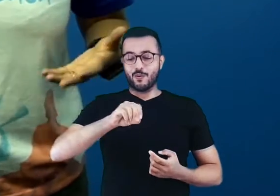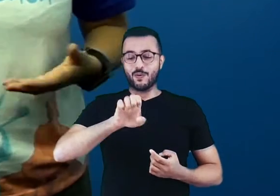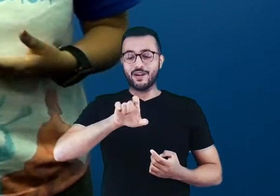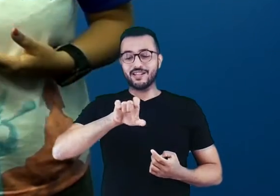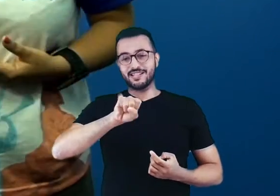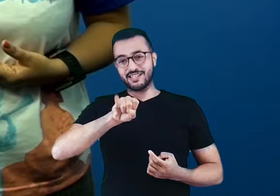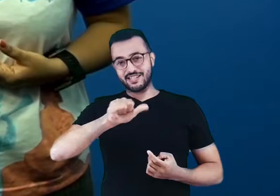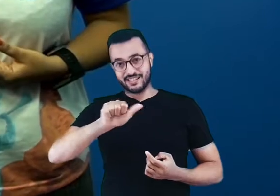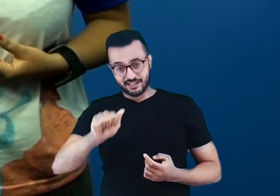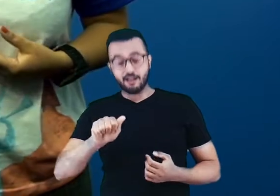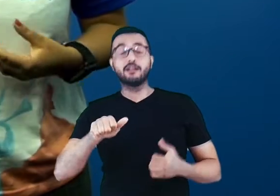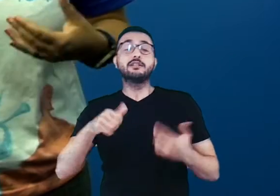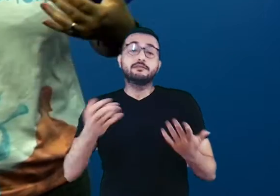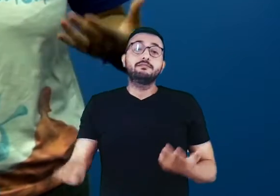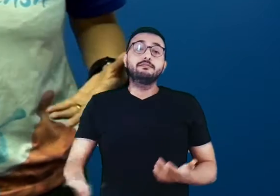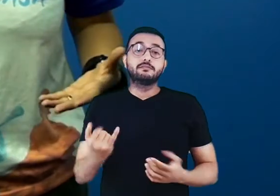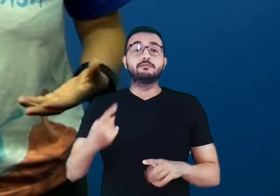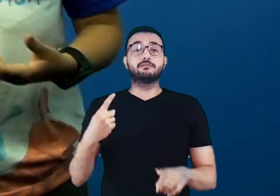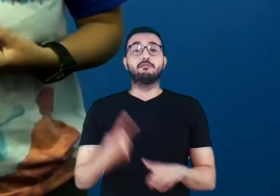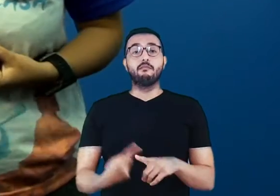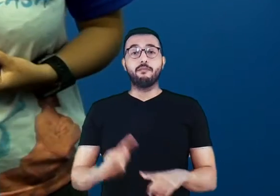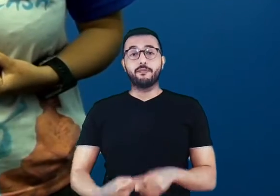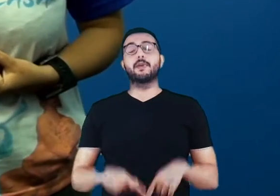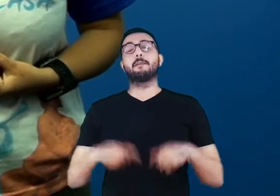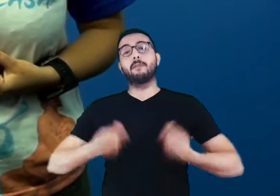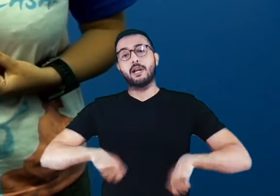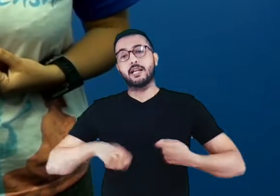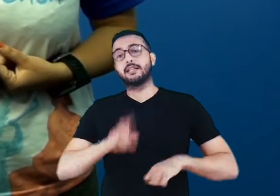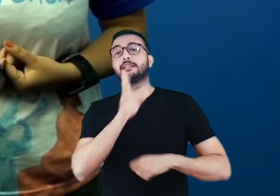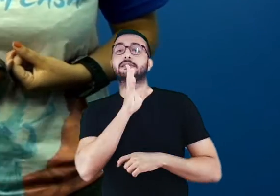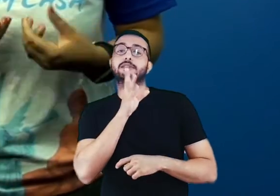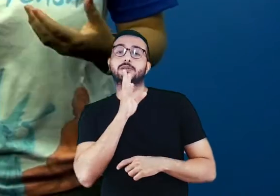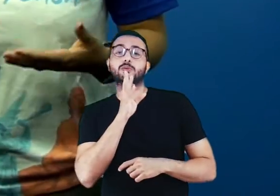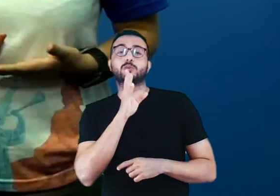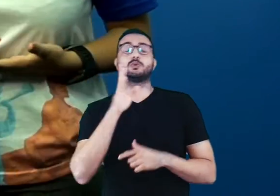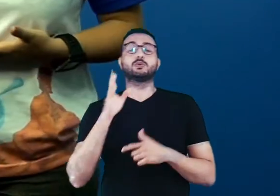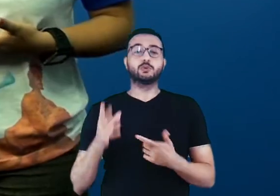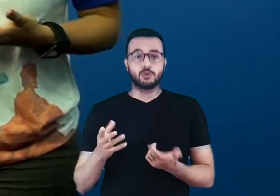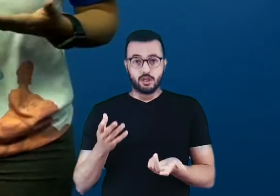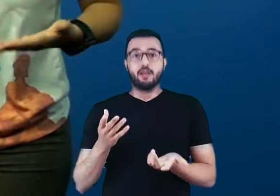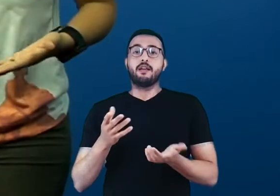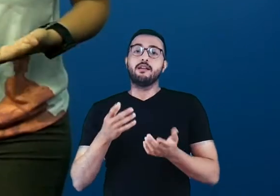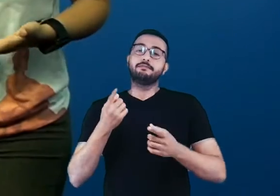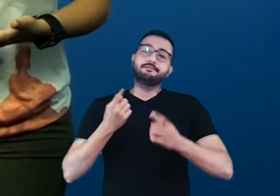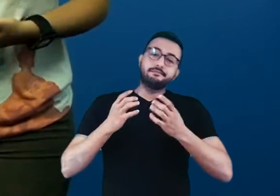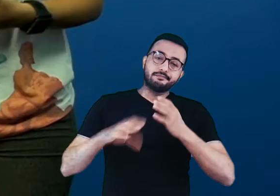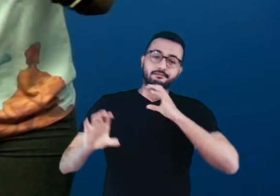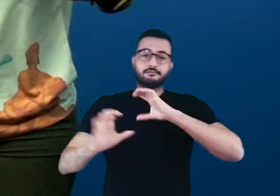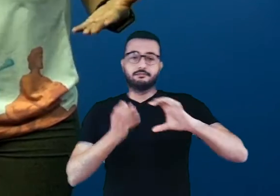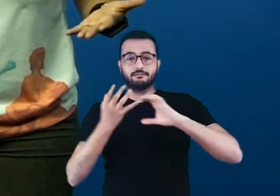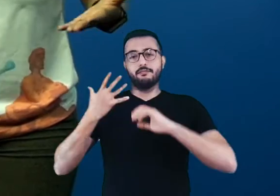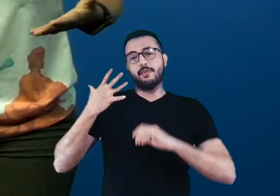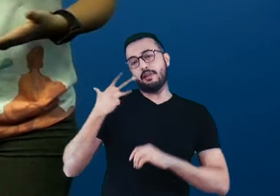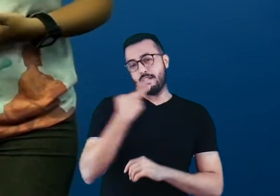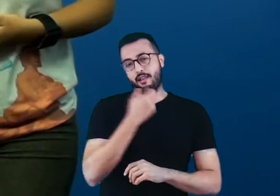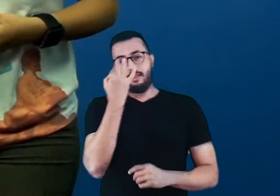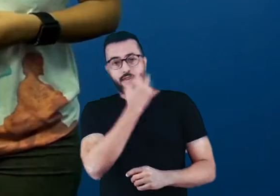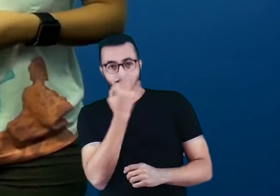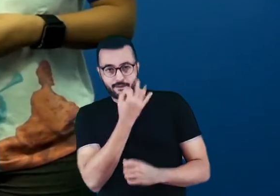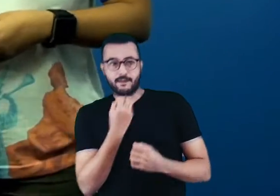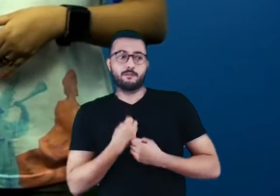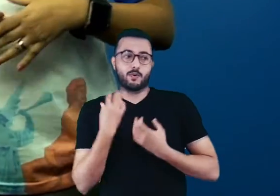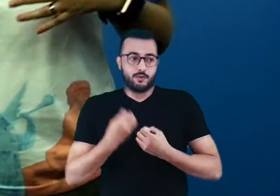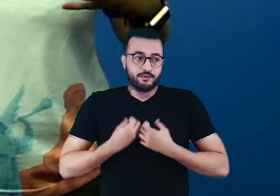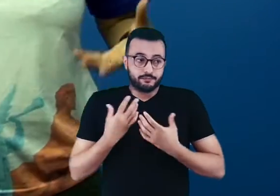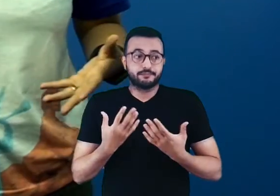hino é importante? Porque se faz necessário a gente ter conhecimento, né, dessa canção tão linda, né, desse poema,